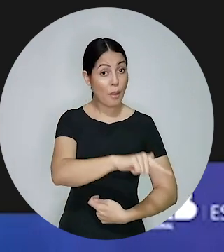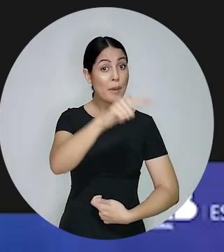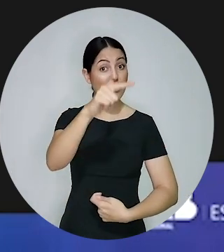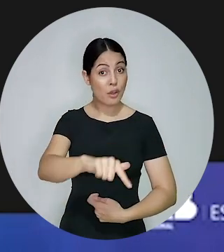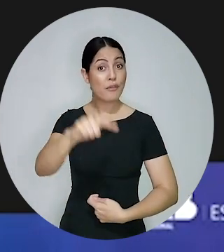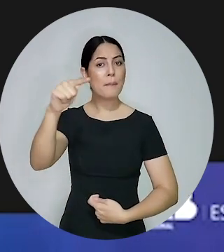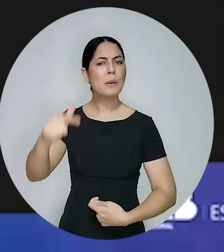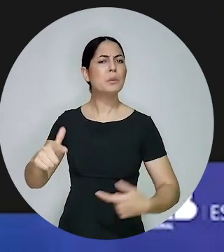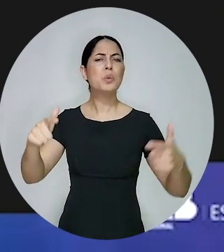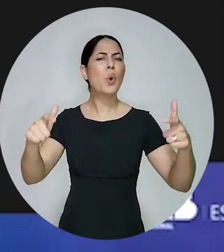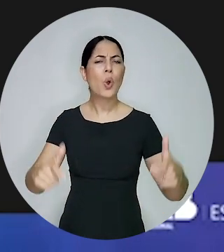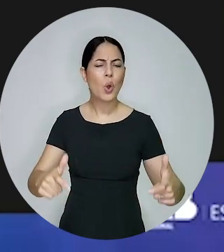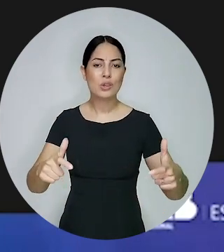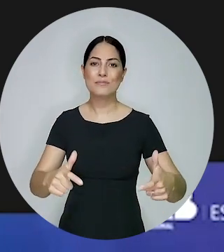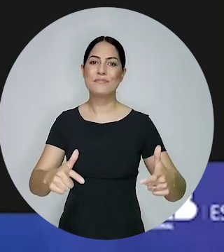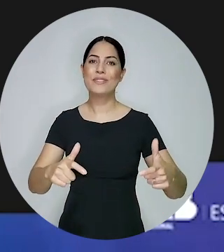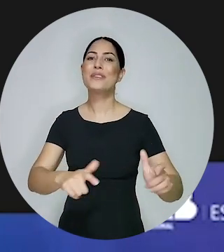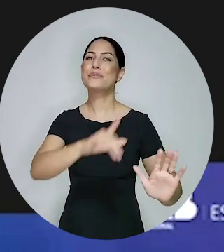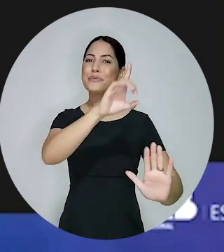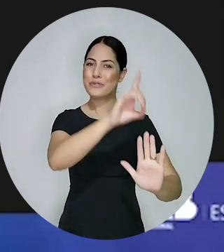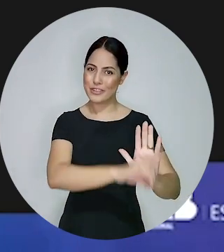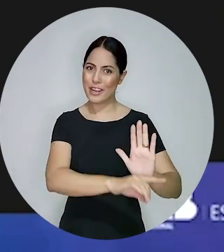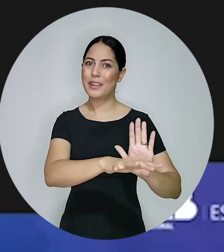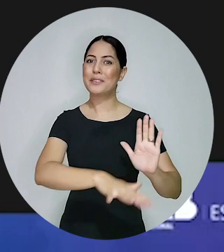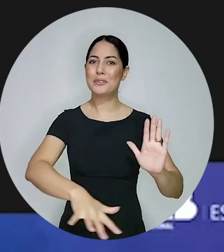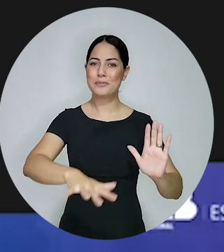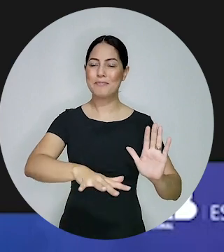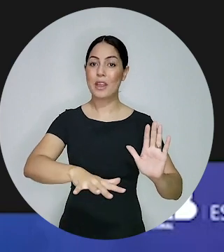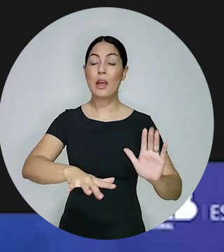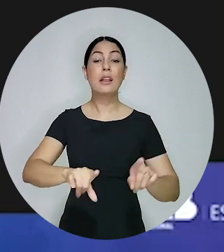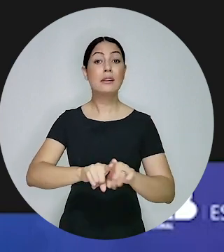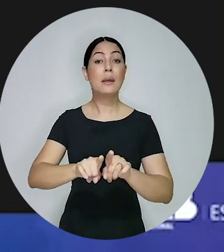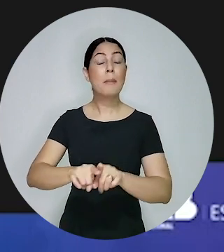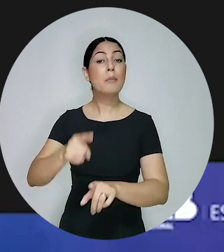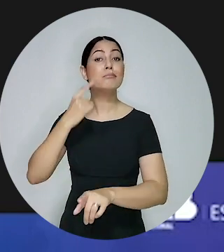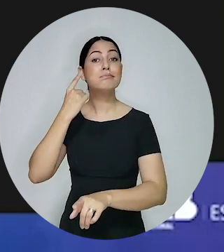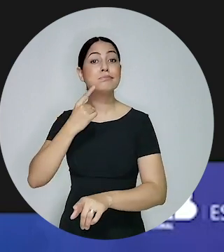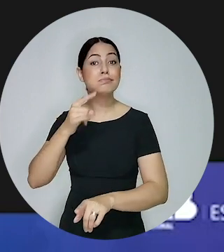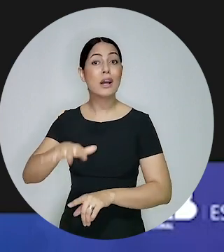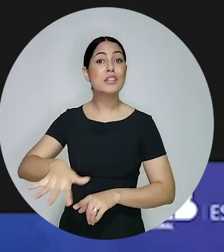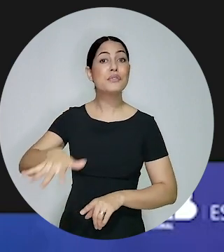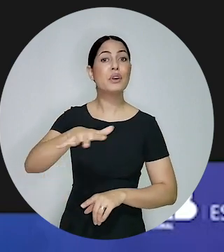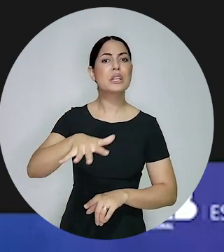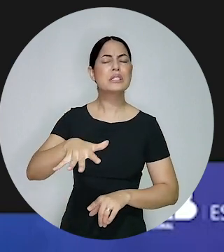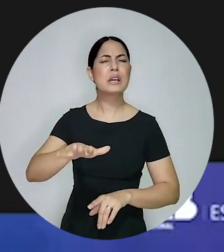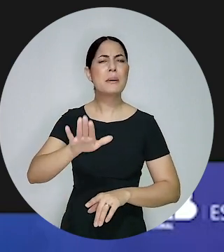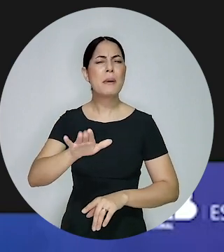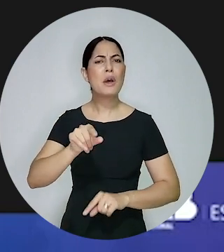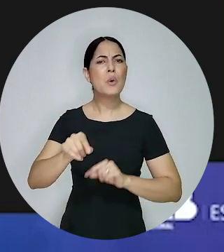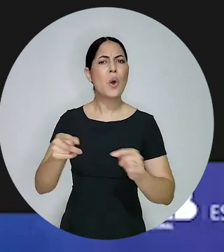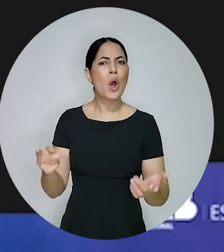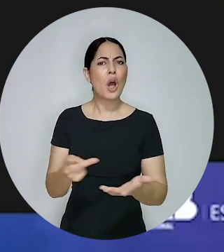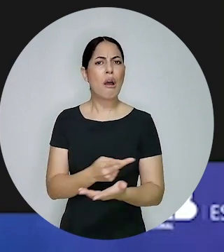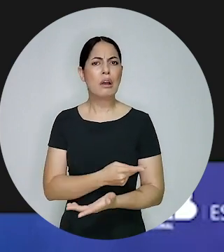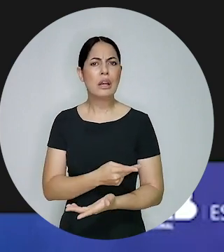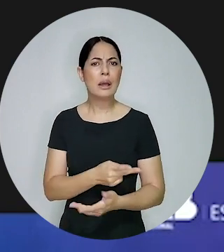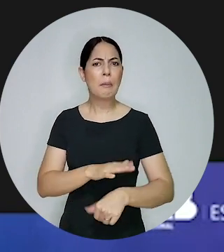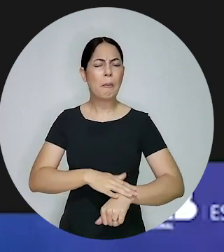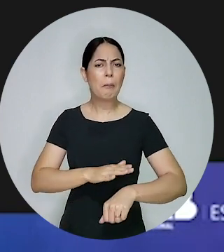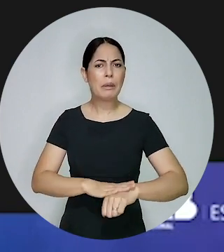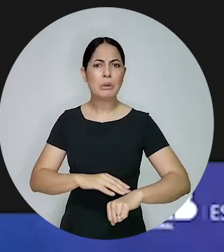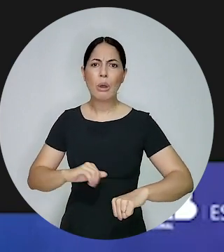no direito, repensar muita coisa na advocacia, e esse fenômeno ele terminou sendo acelerado de forma abrupta